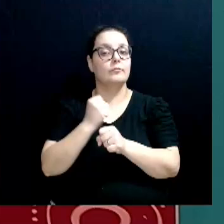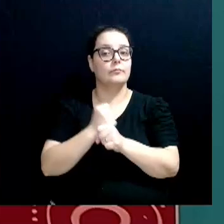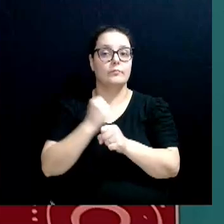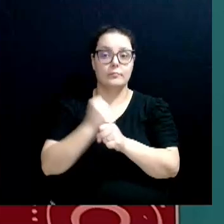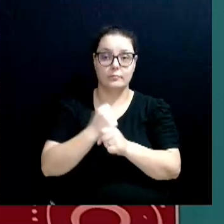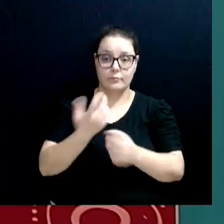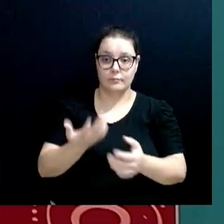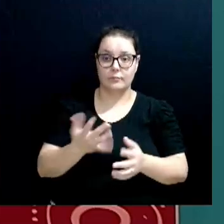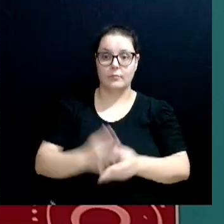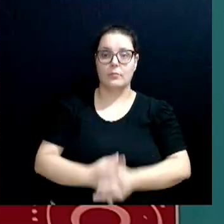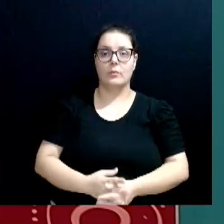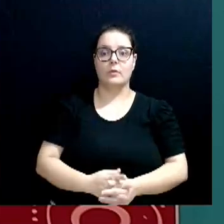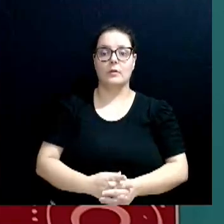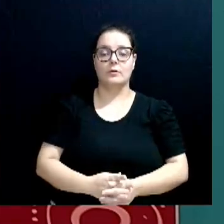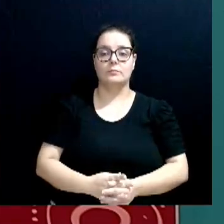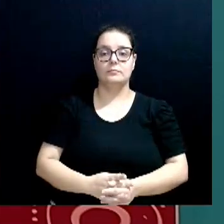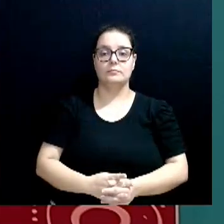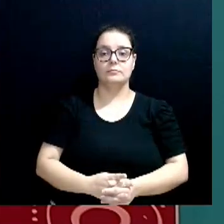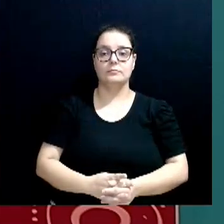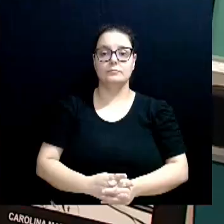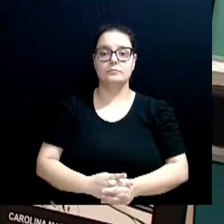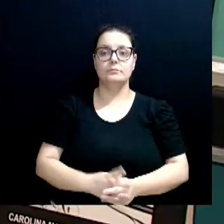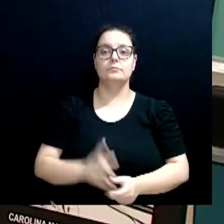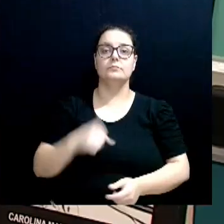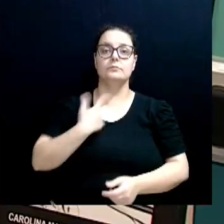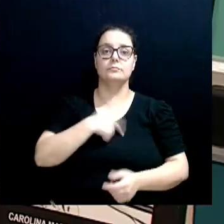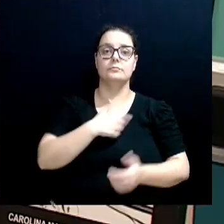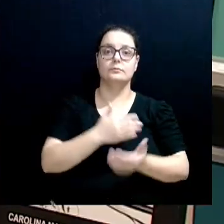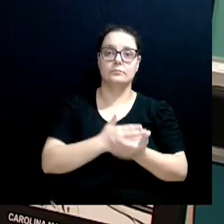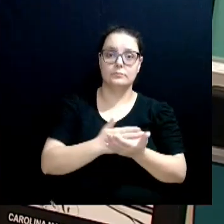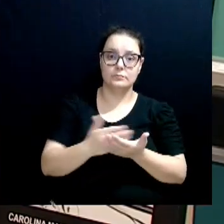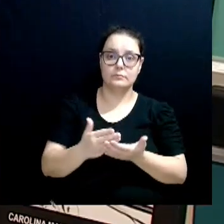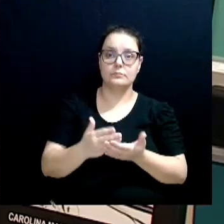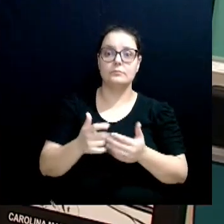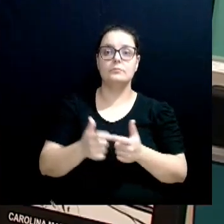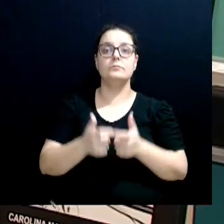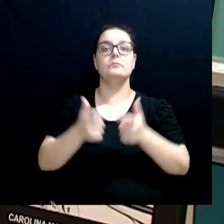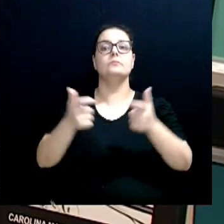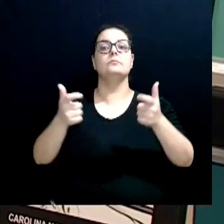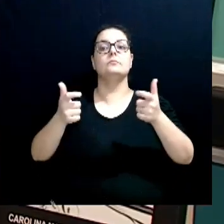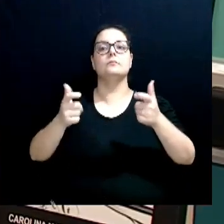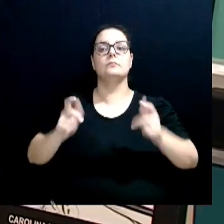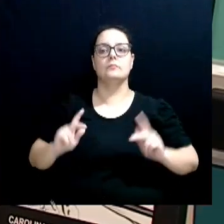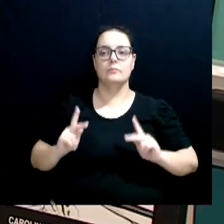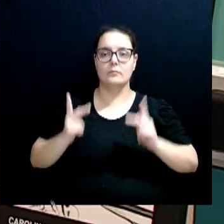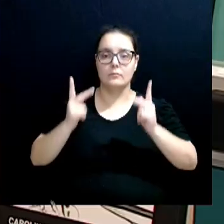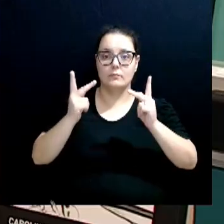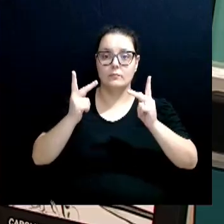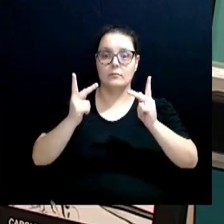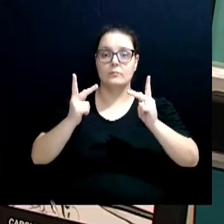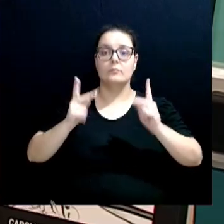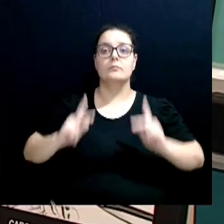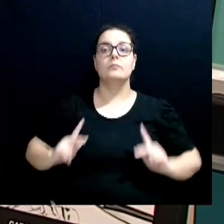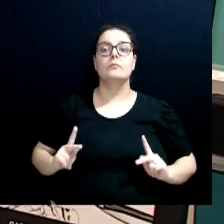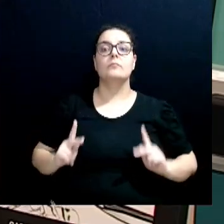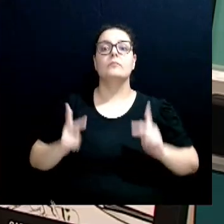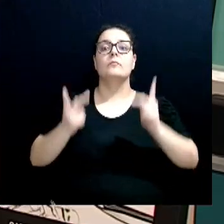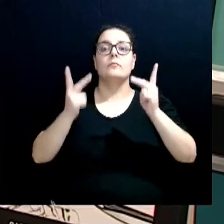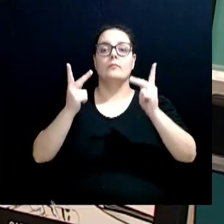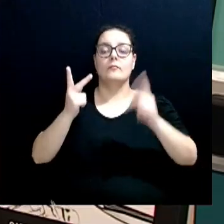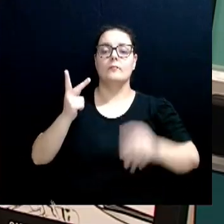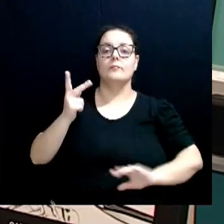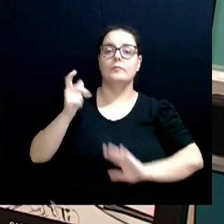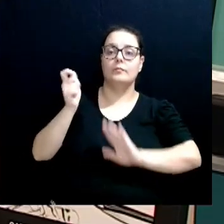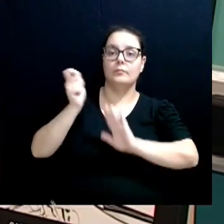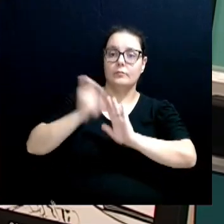Aí nós começamos a ter maiores vitórias registradas e apresentadas em